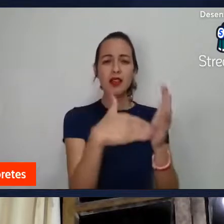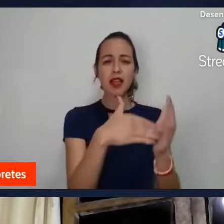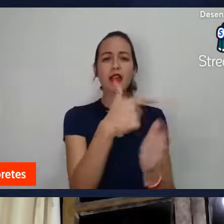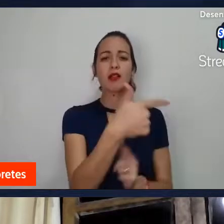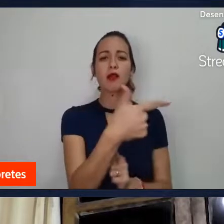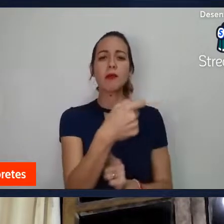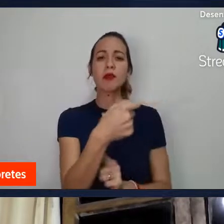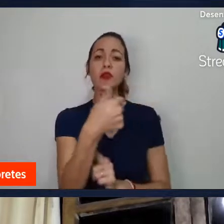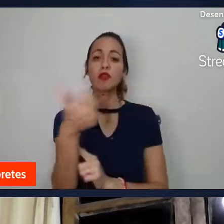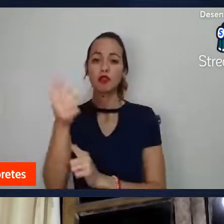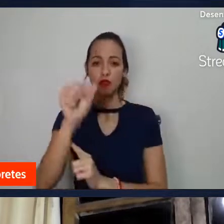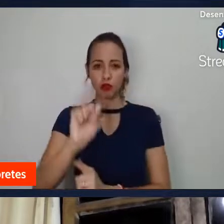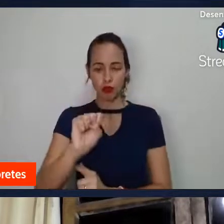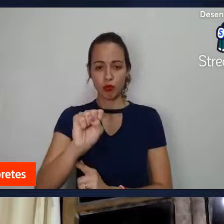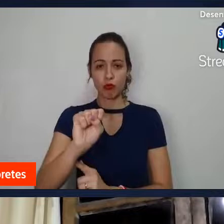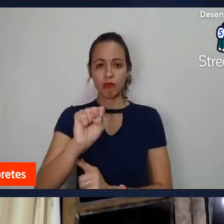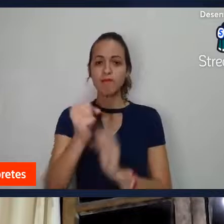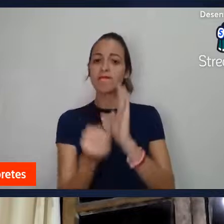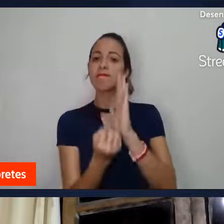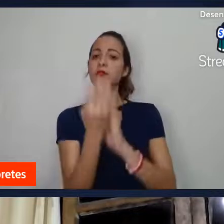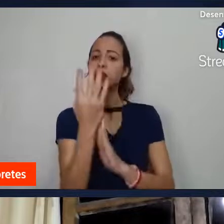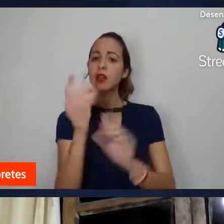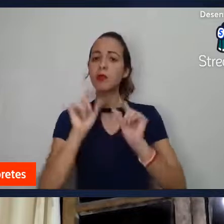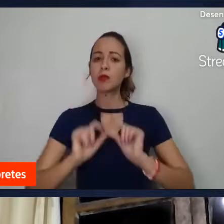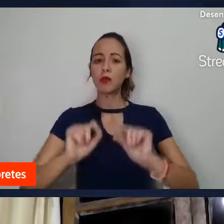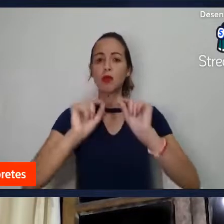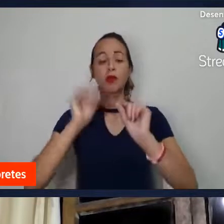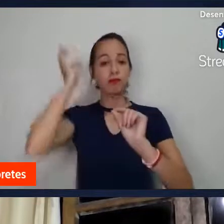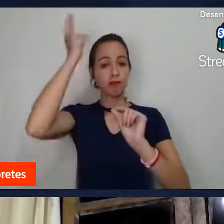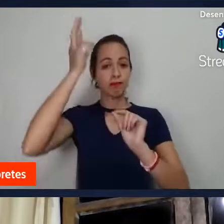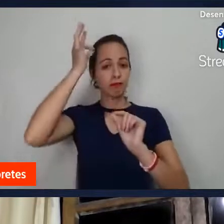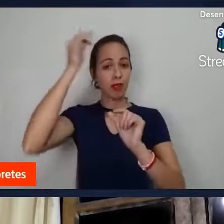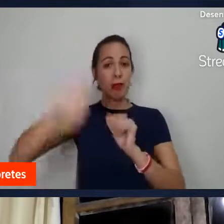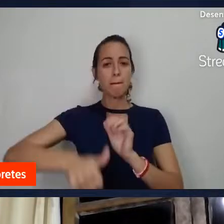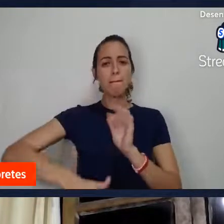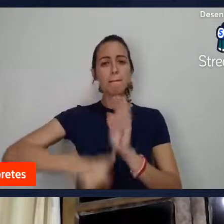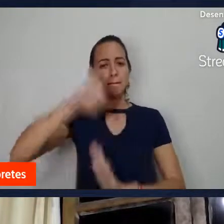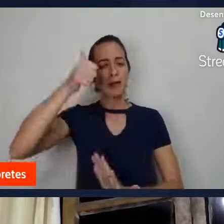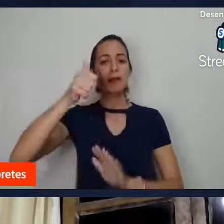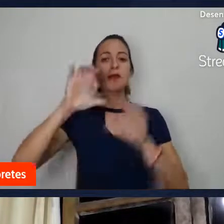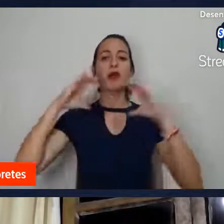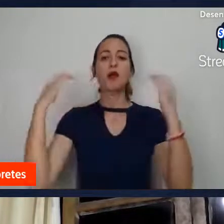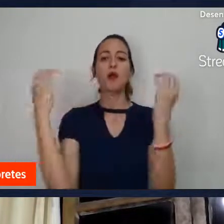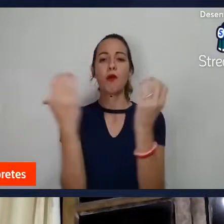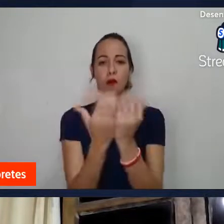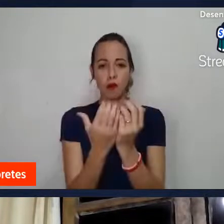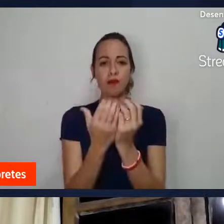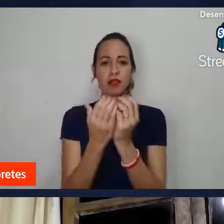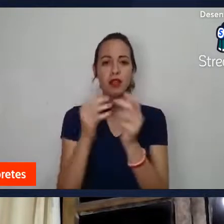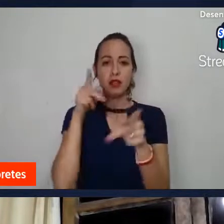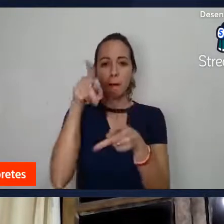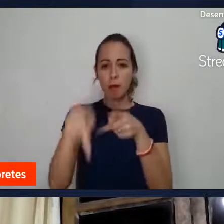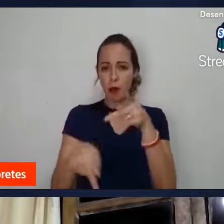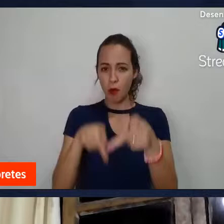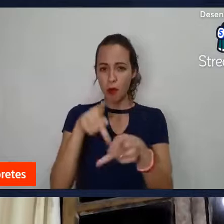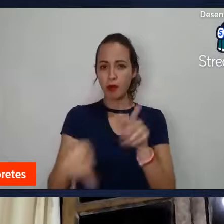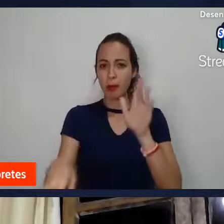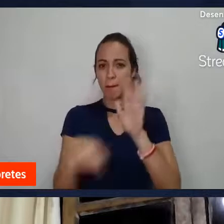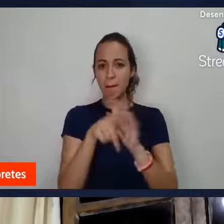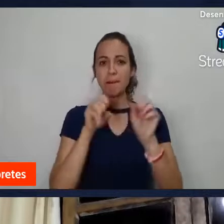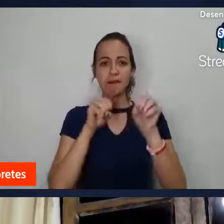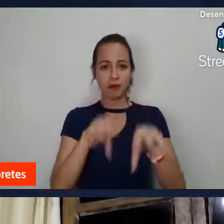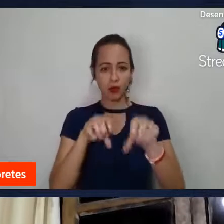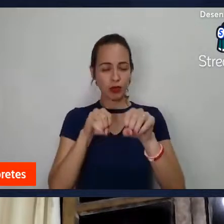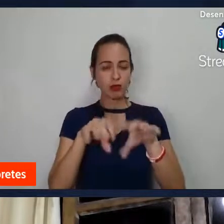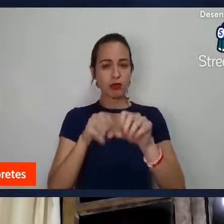nós realizamos no Espírito Santo a primeira Conferência Popular de Educação no IFES de Cariacica. Dali nós tiramos